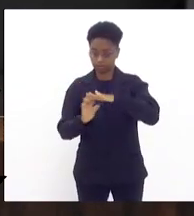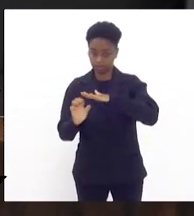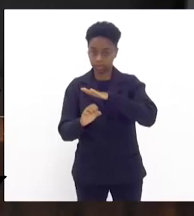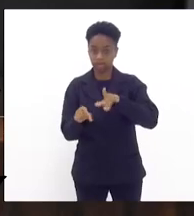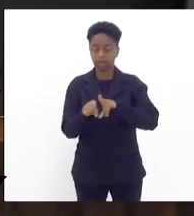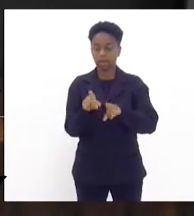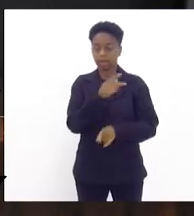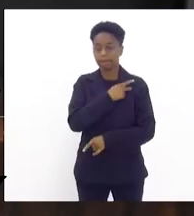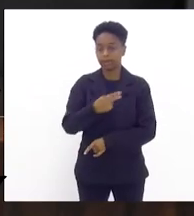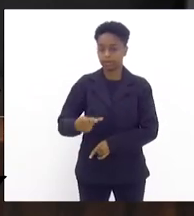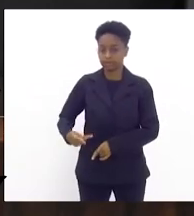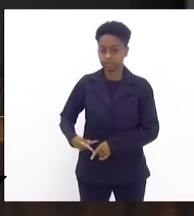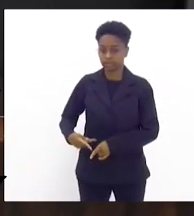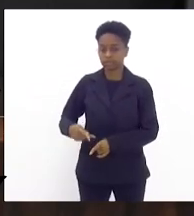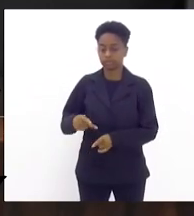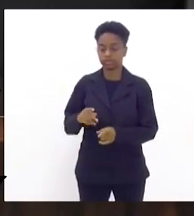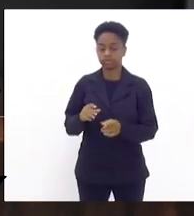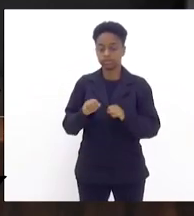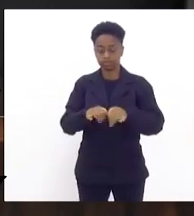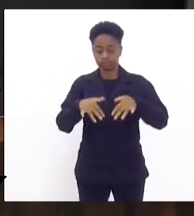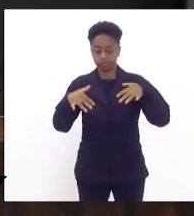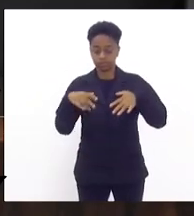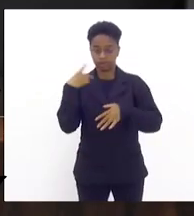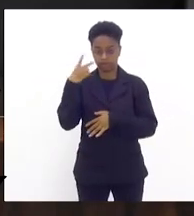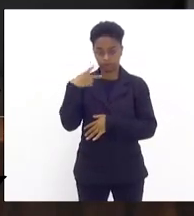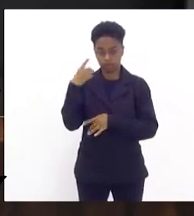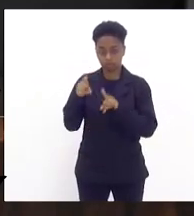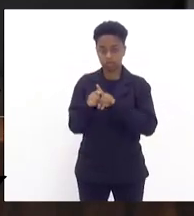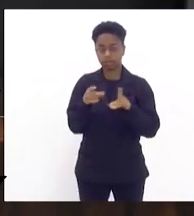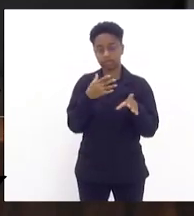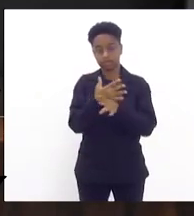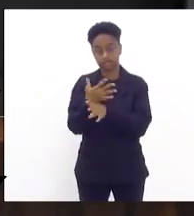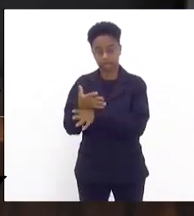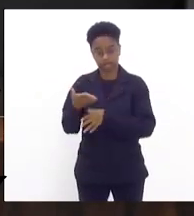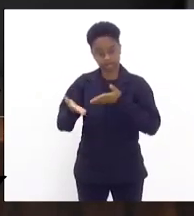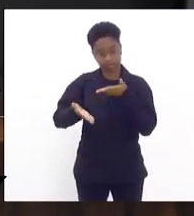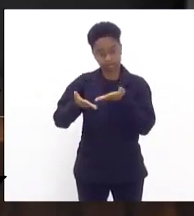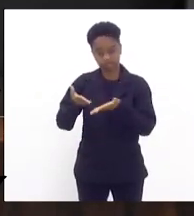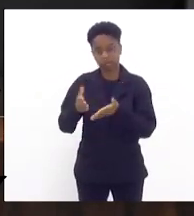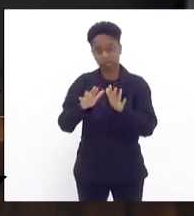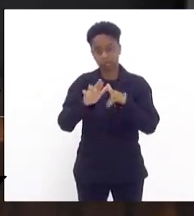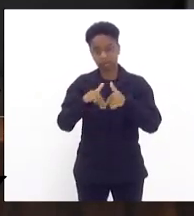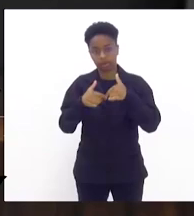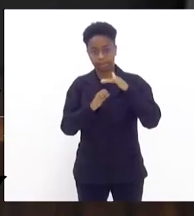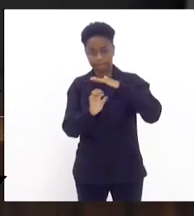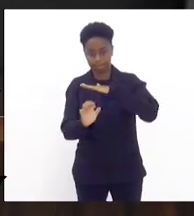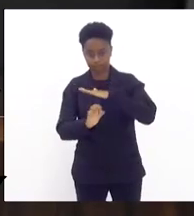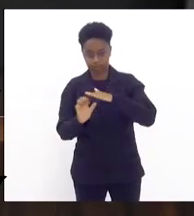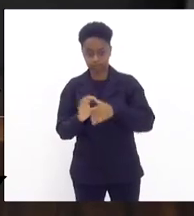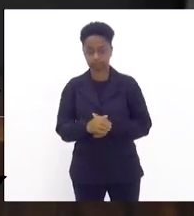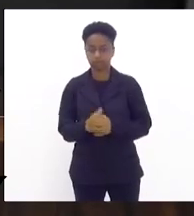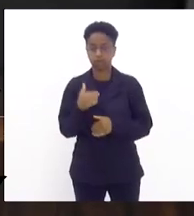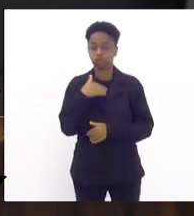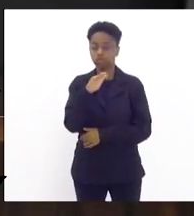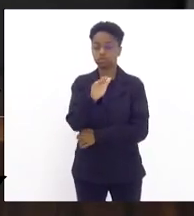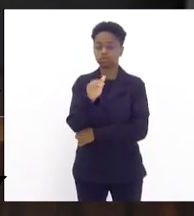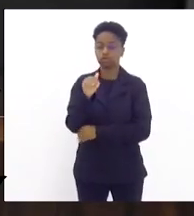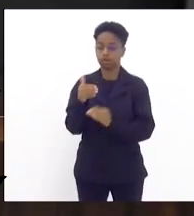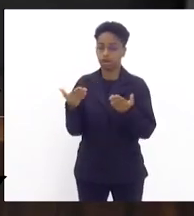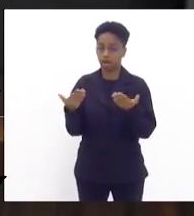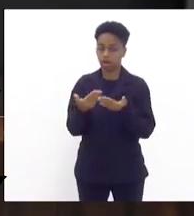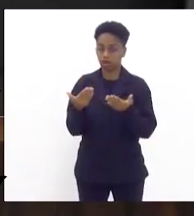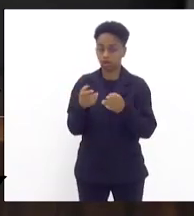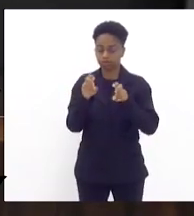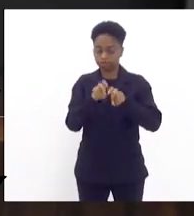presidentes das câmaras de vereadores e os municípios atendidos pelas concessionárias. Quero chamar aqui, para poder compor